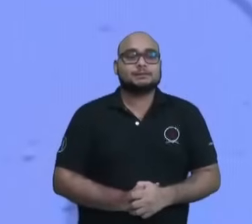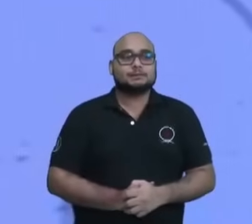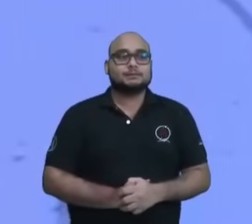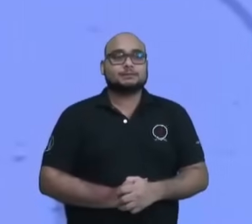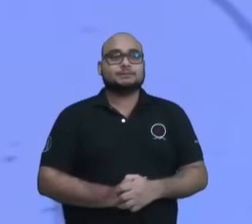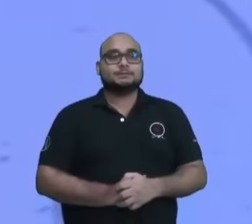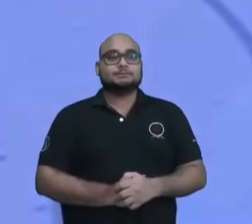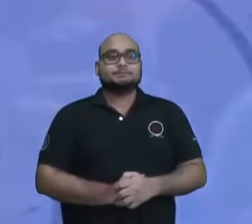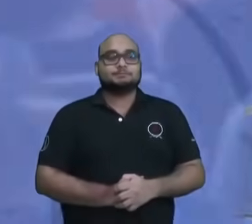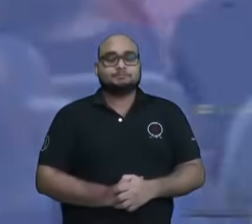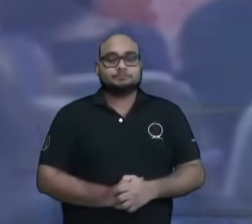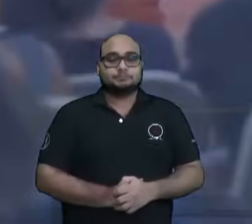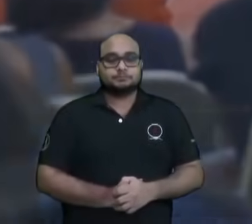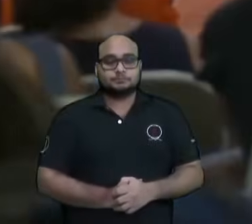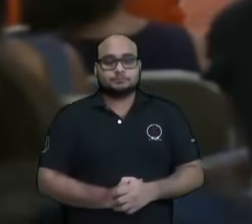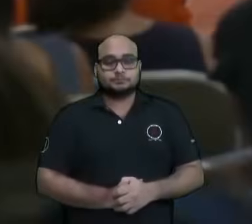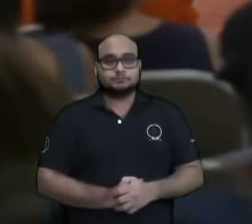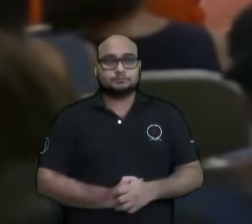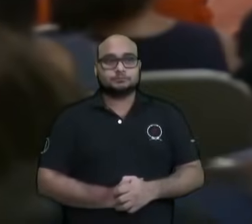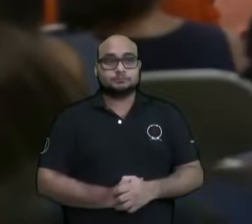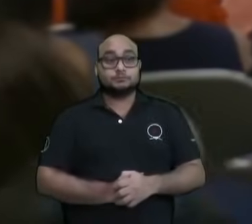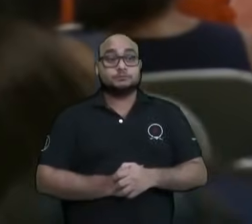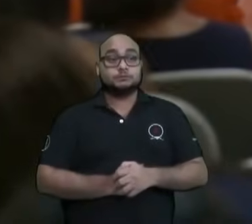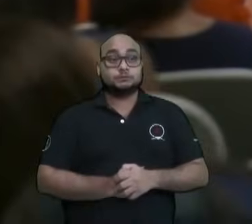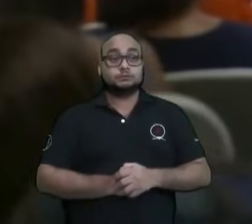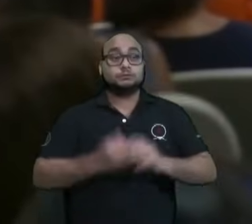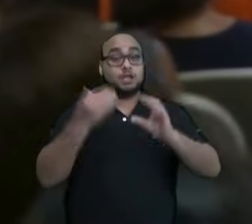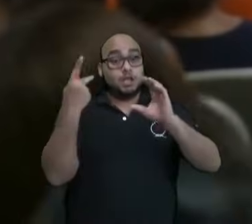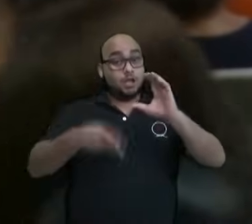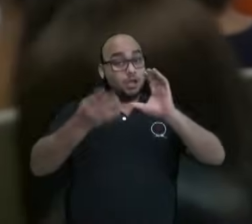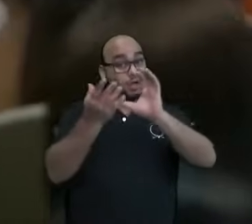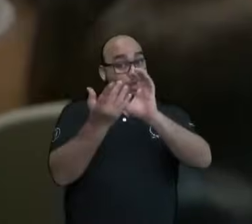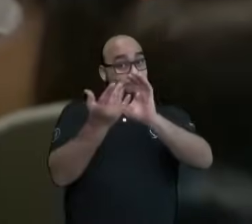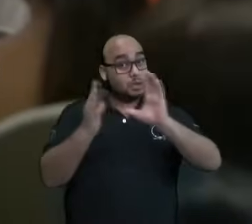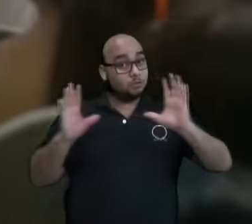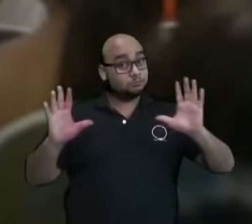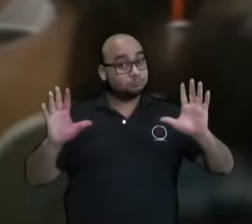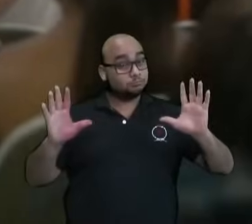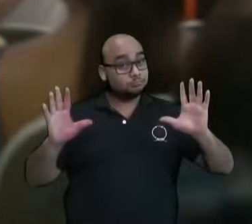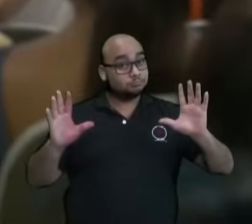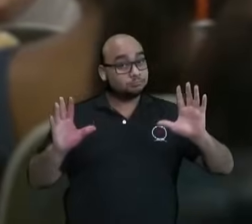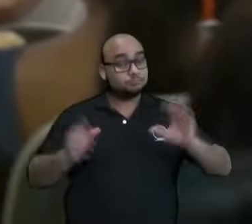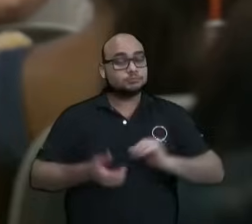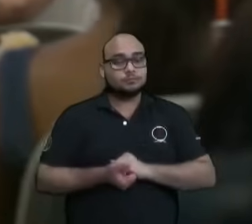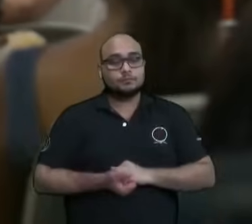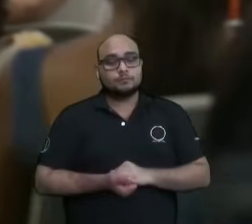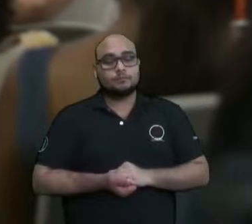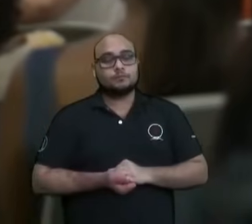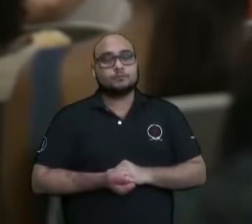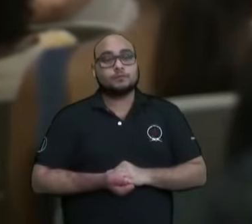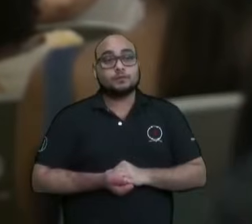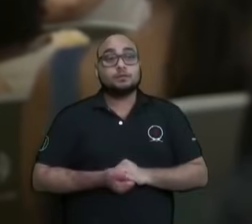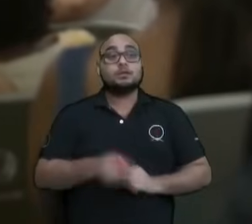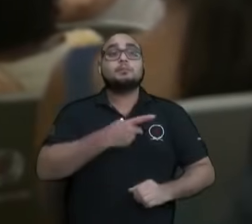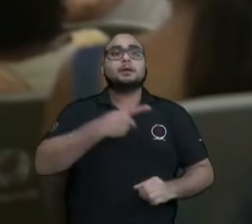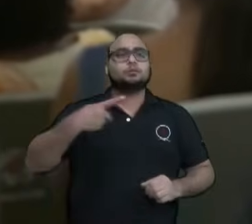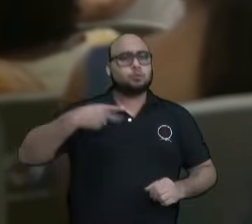você aqui nessa igreja tanto Pastor